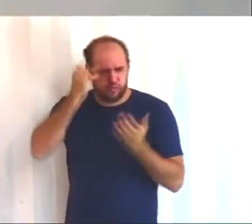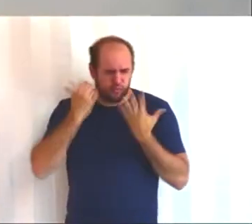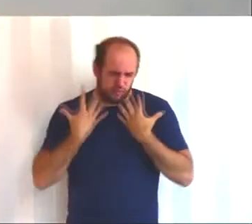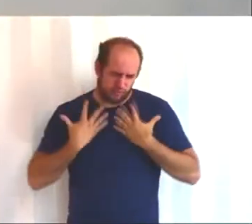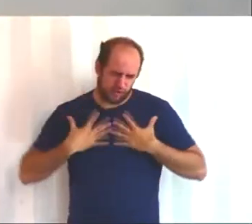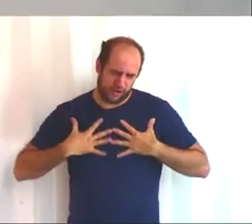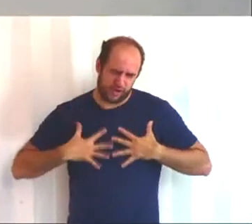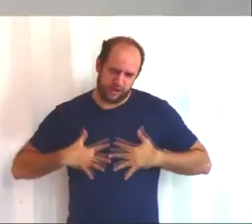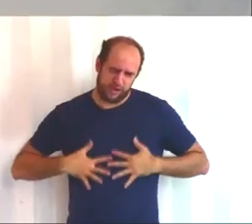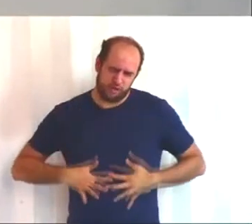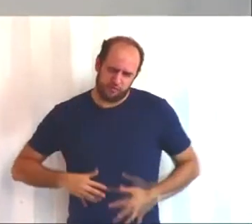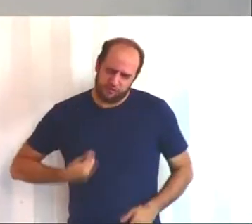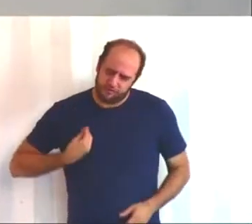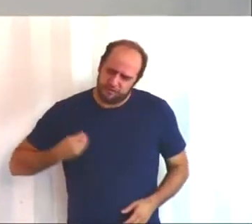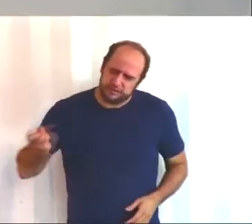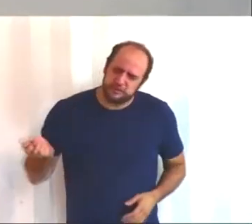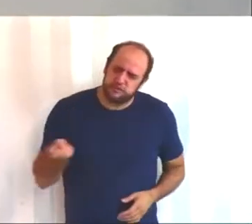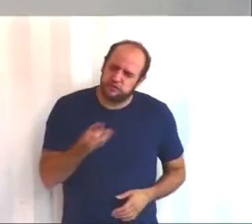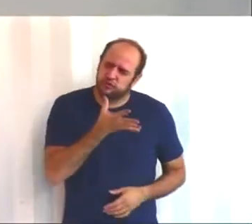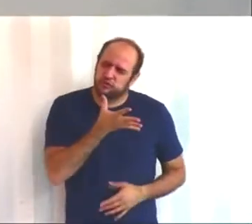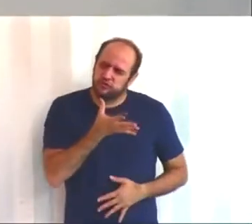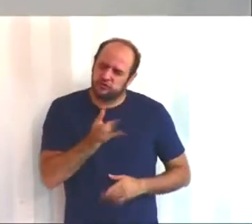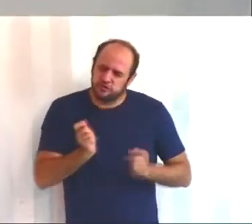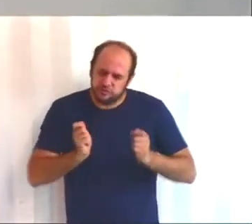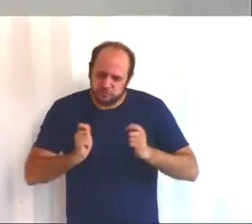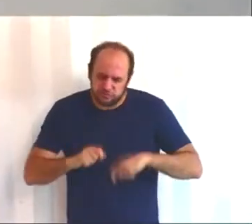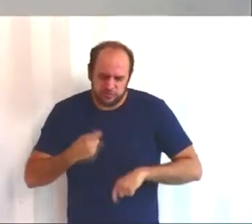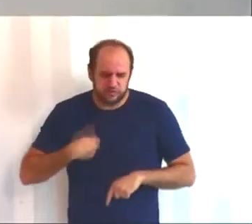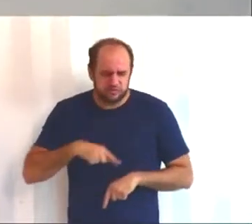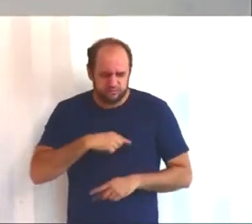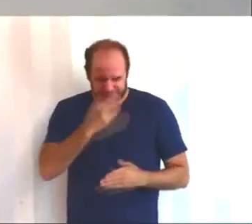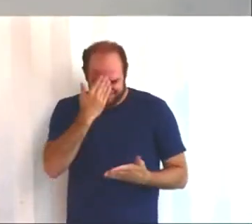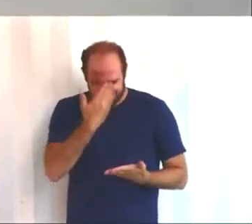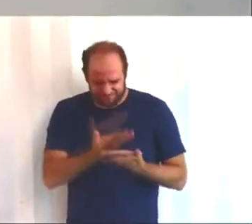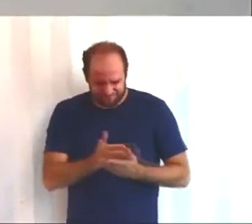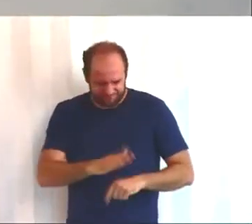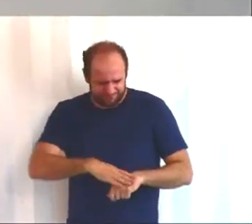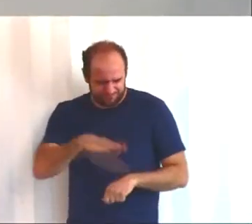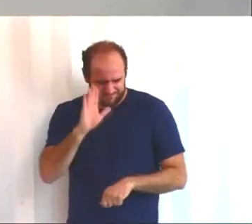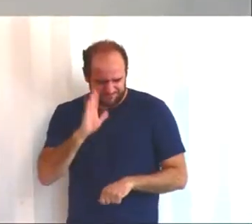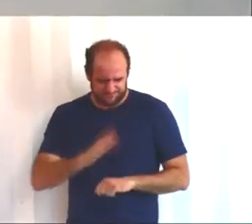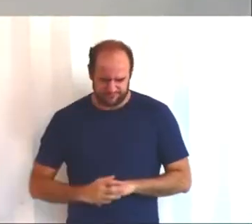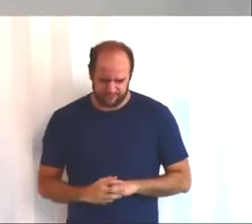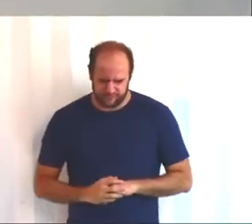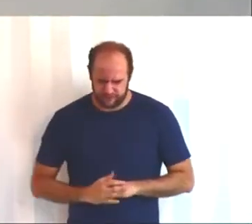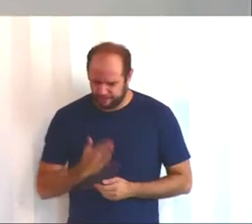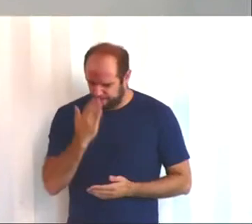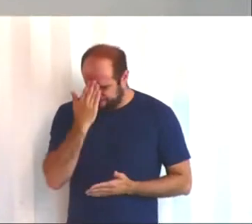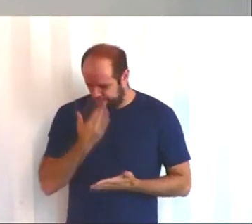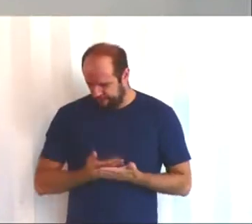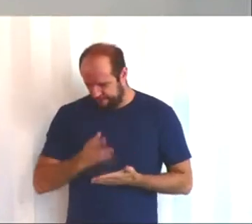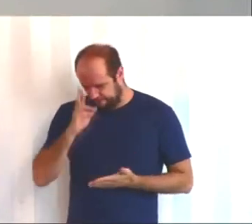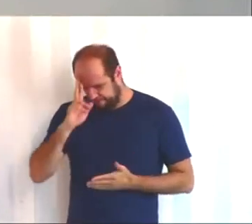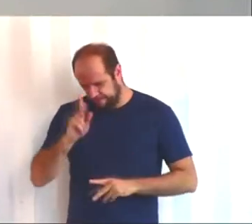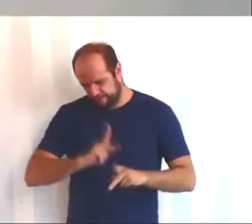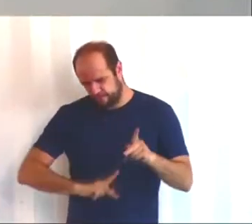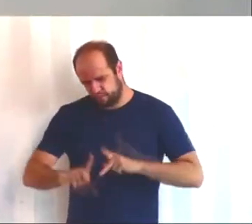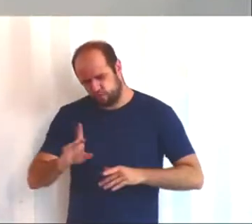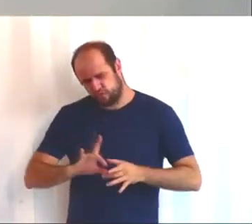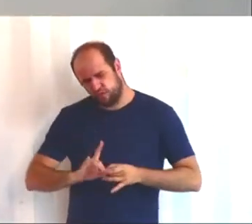um renovo, que a Tua palavra aumente em nós a confiança. Obrigado